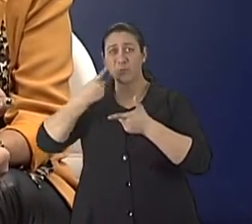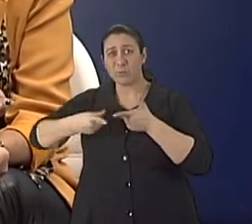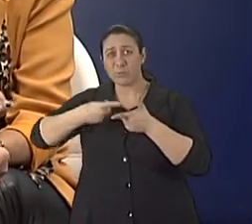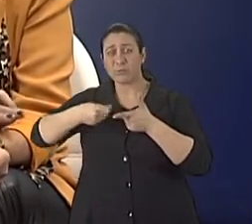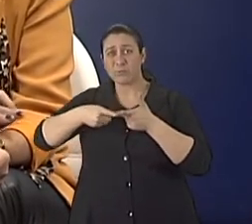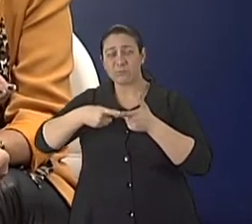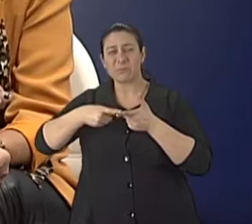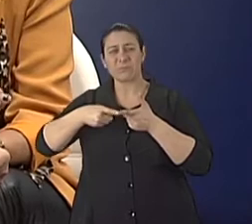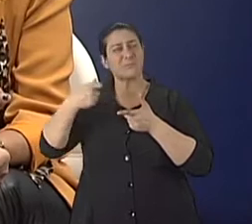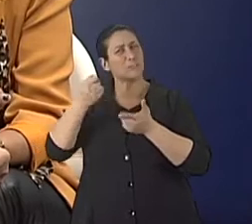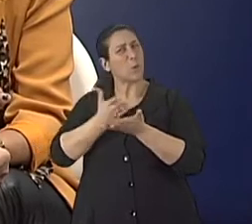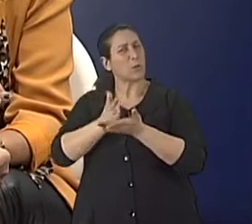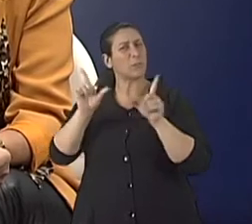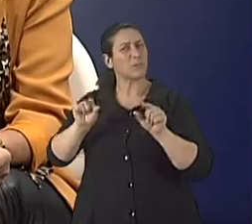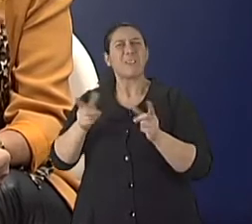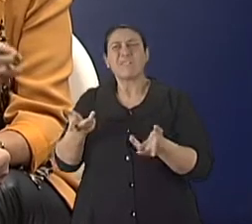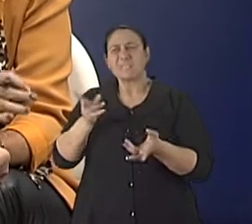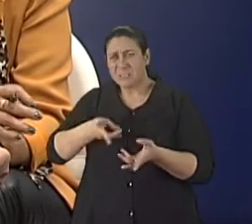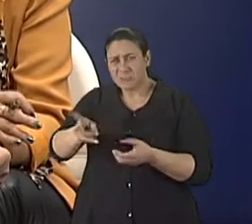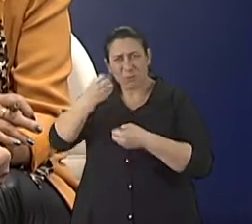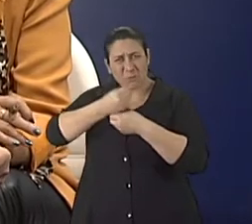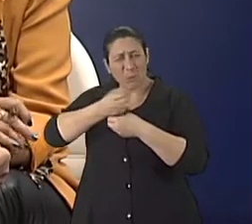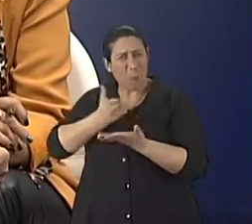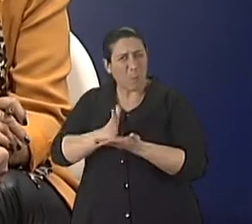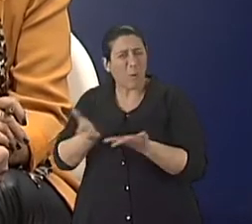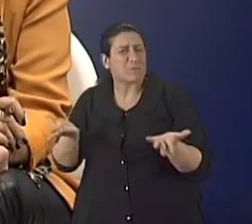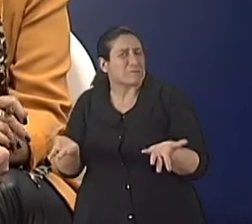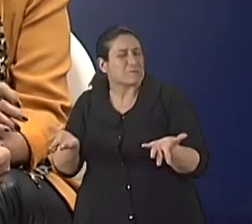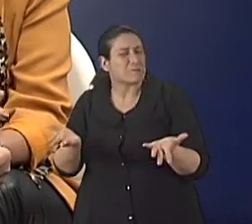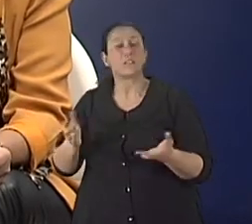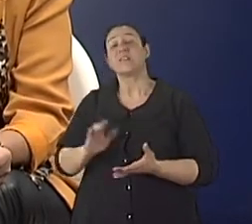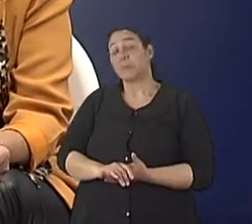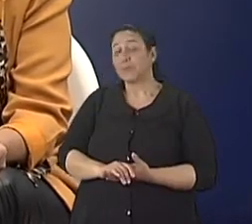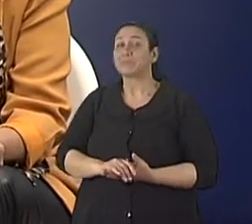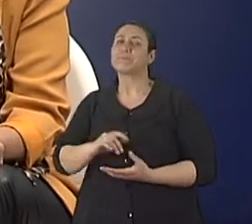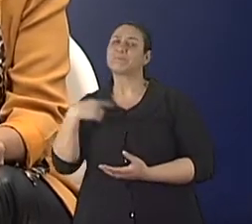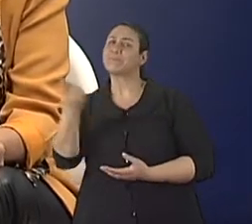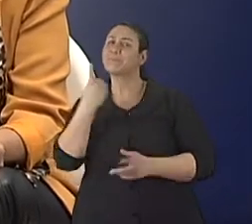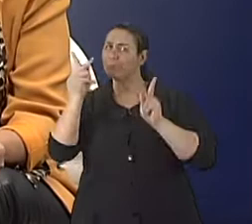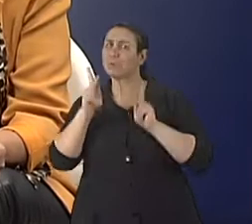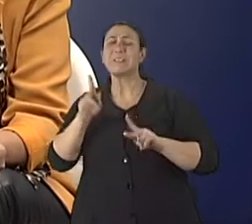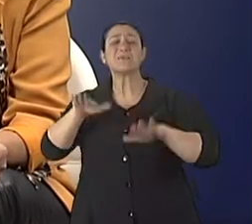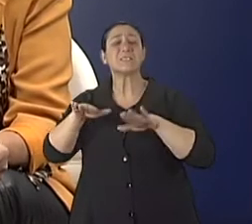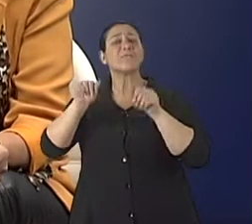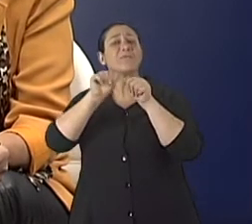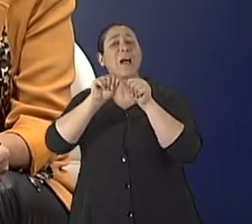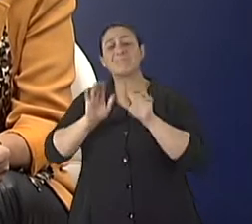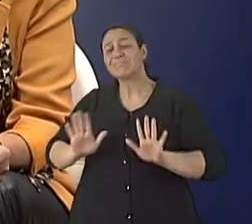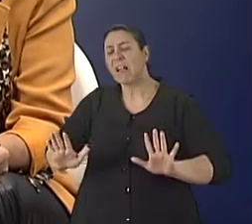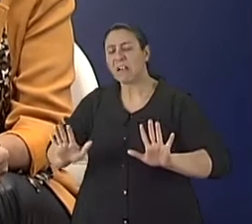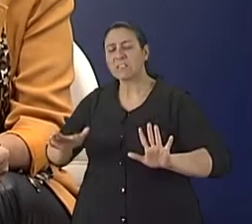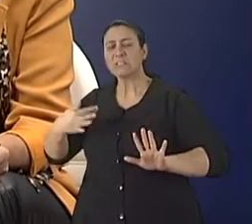possível será que sempre ela vai incomodar a gente vai ficar sabendo daqui a pouquinho por conta disso muitas vezes não consegue fazer atividades básicas